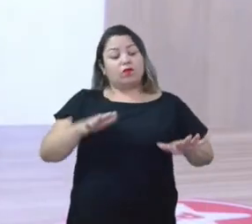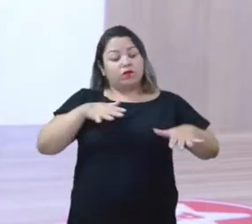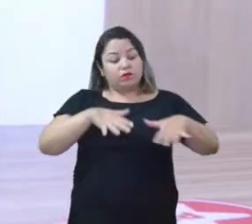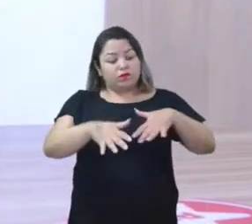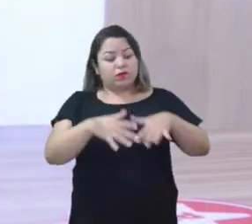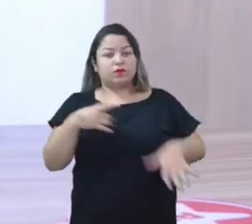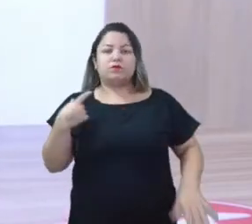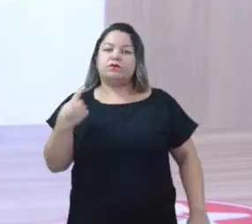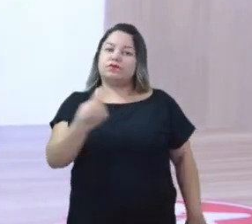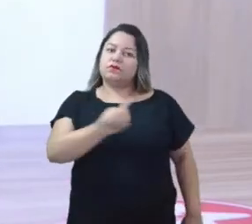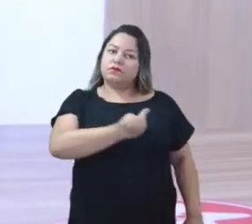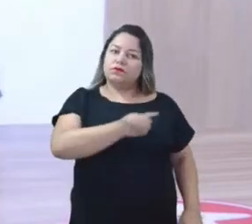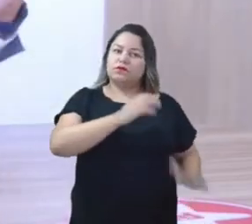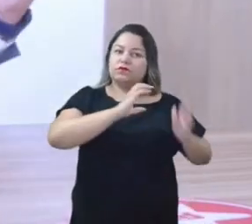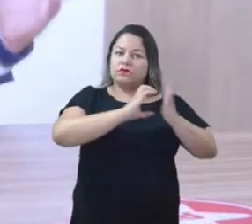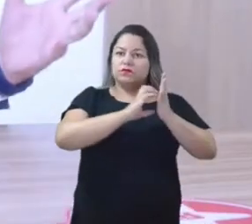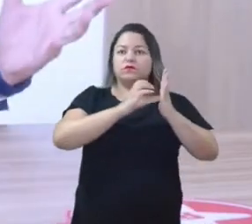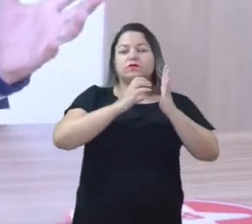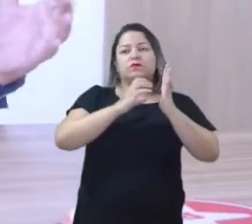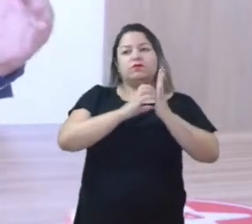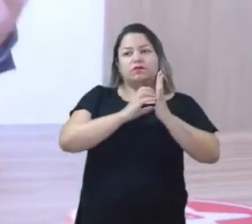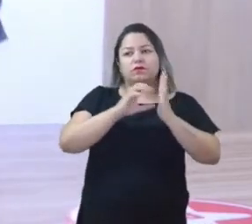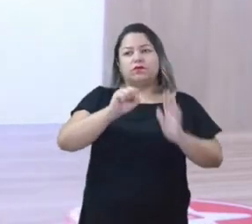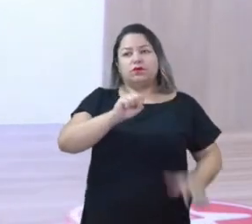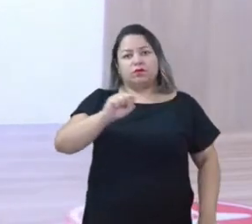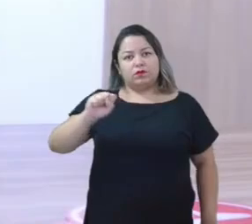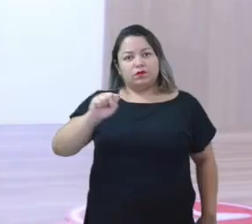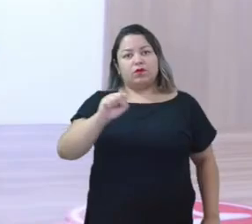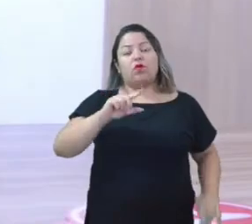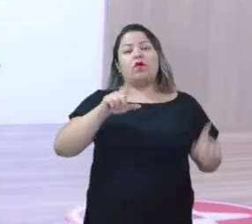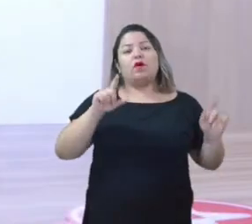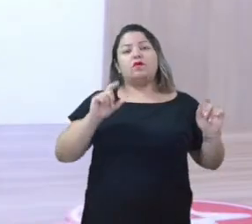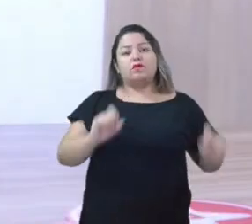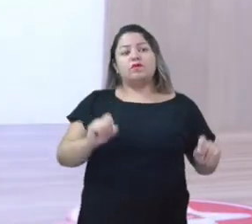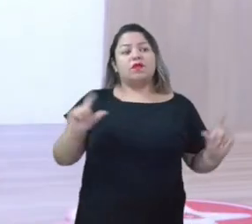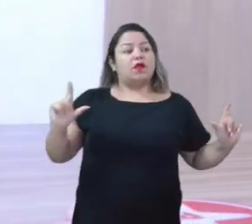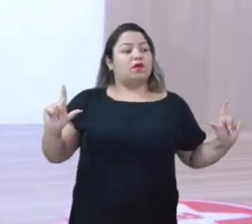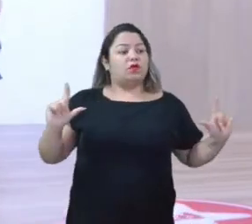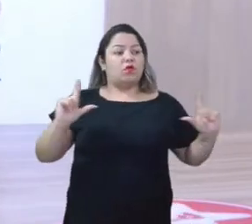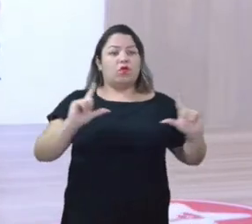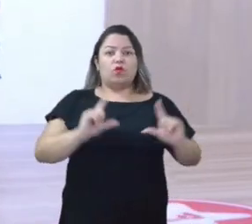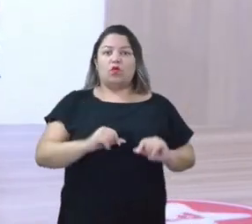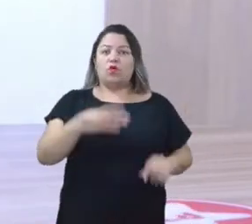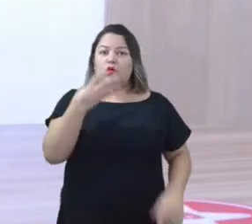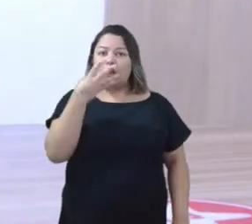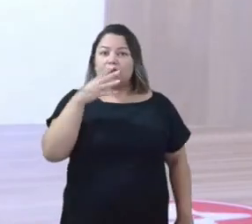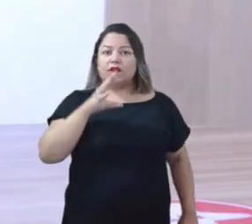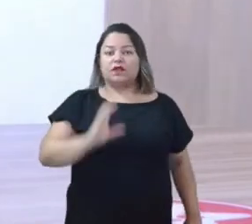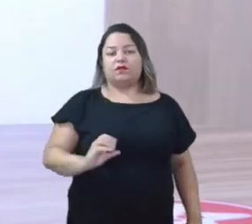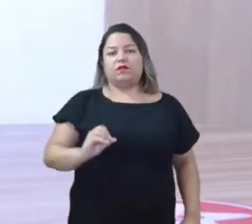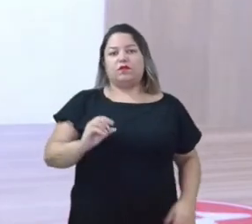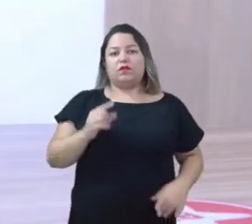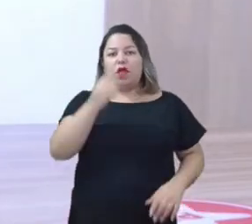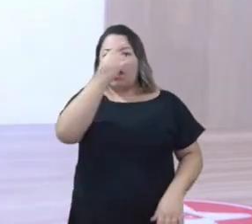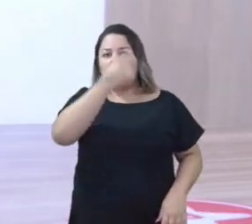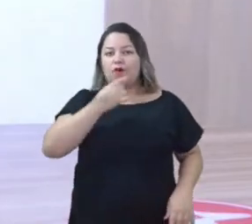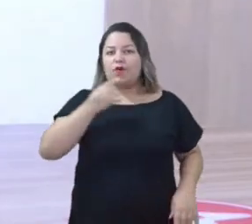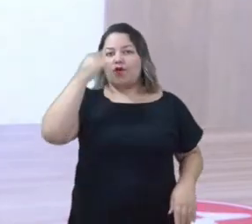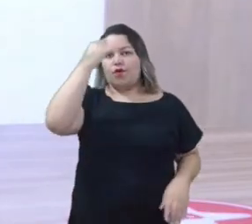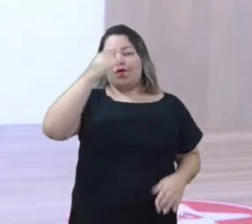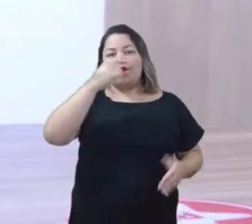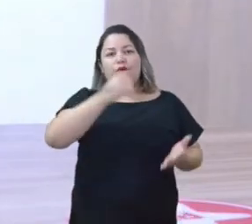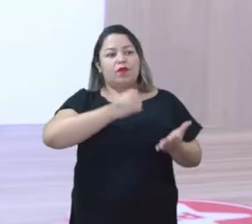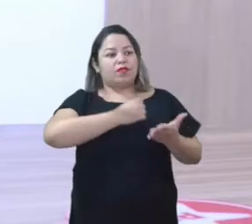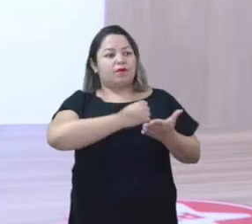do nosso partido, em 88, era pela redução para 40 horas. O acordo